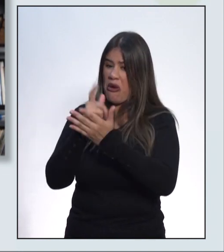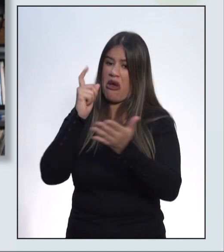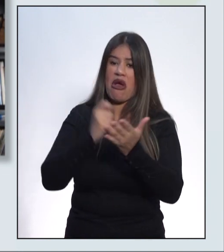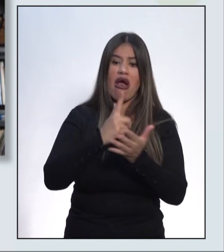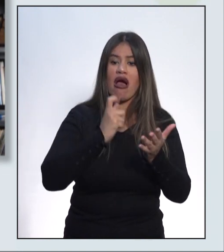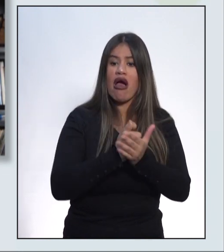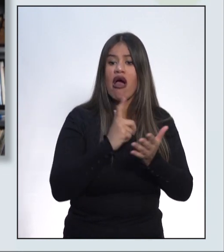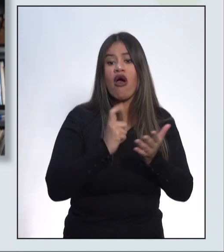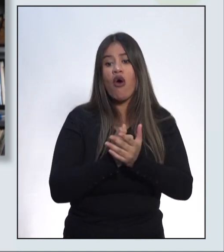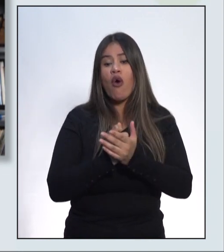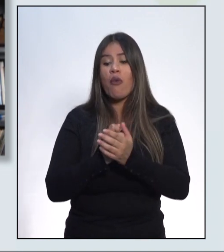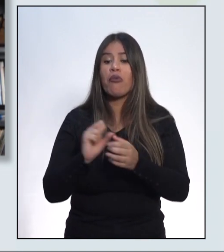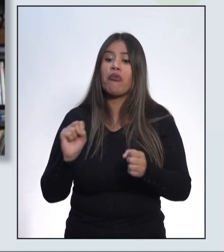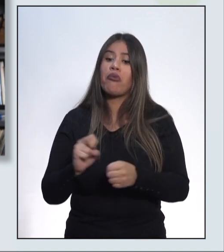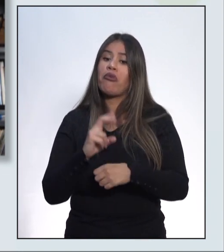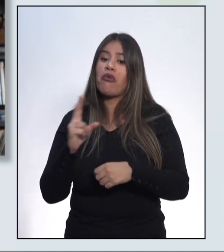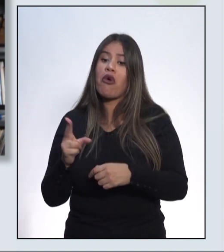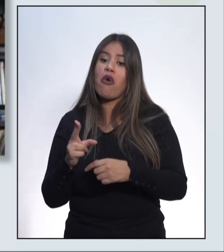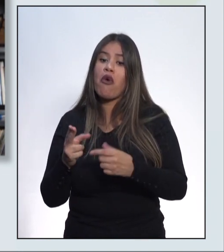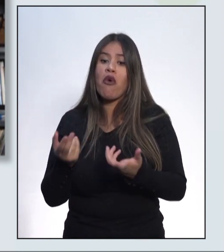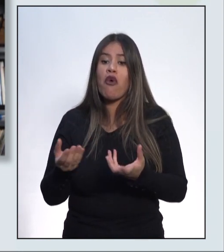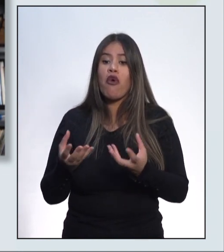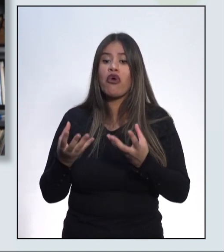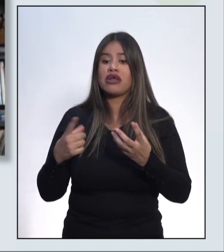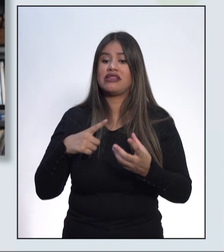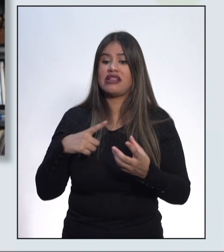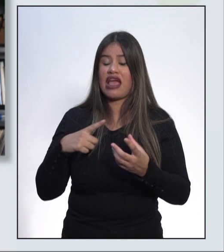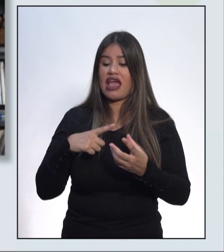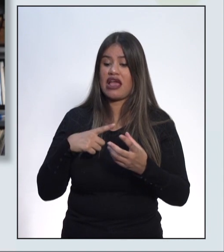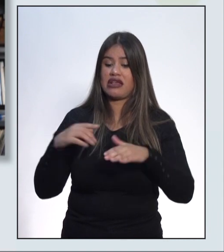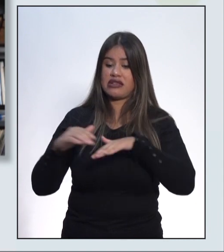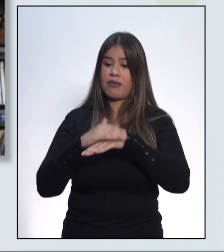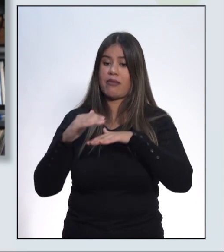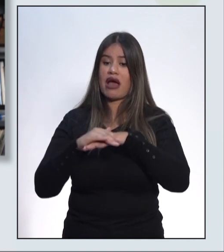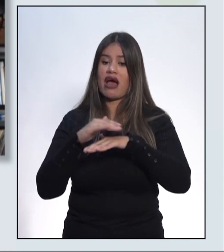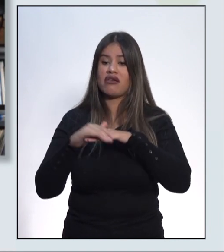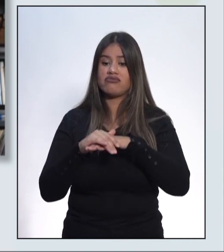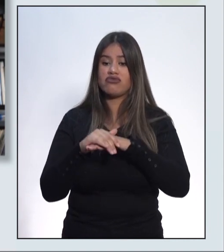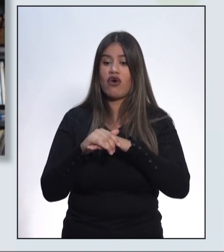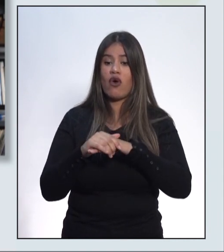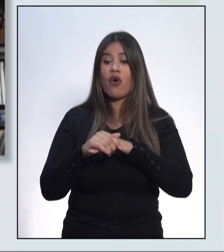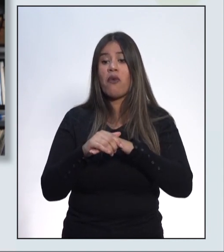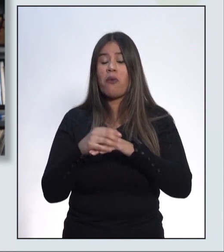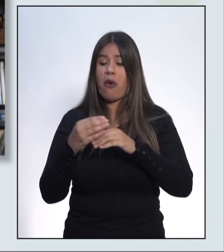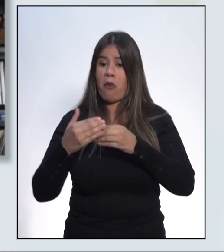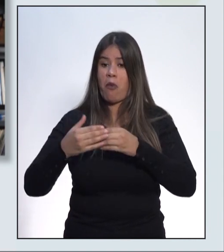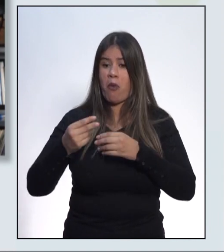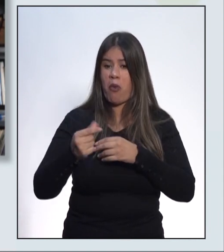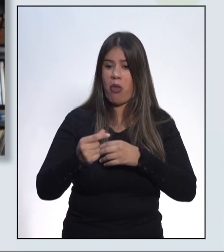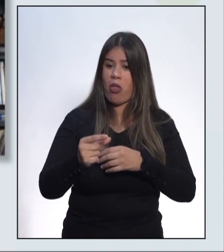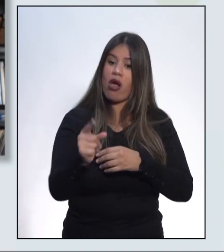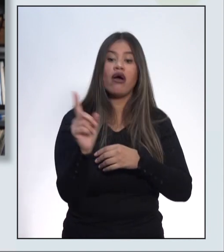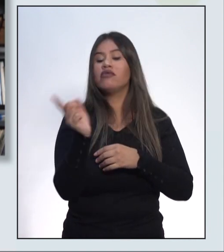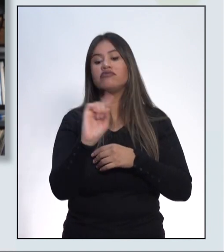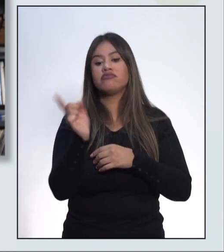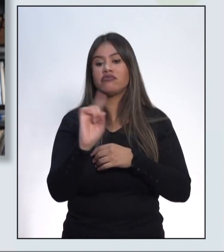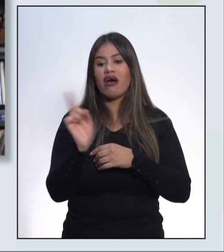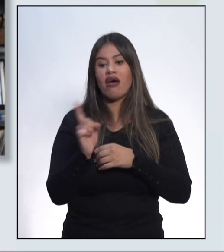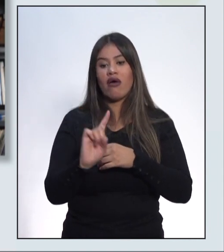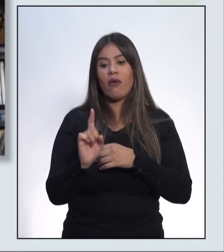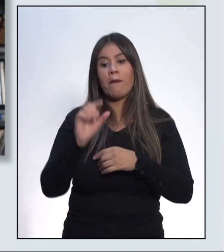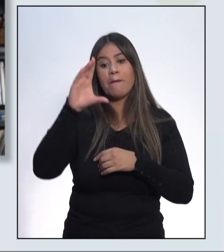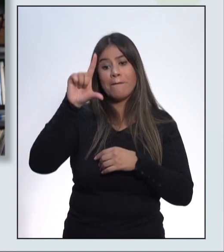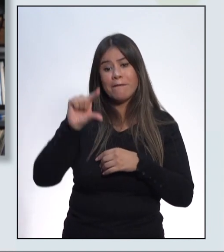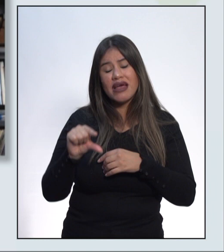com o fato de que os bens hoje em dia são produzidos para durar menos, talvez os materiais são menos duráveis? Será que